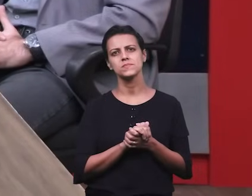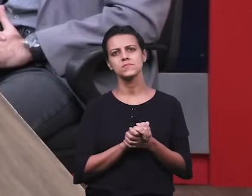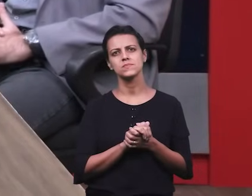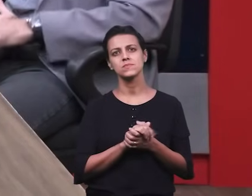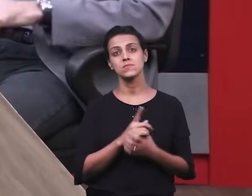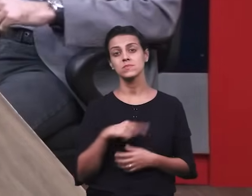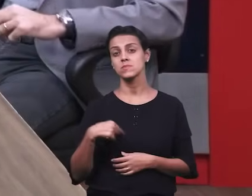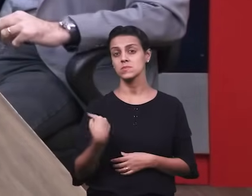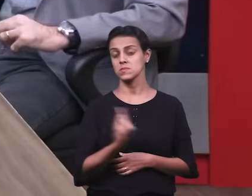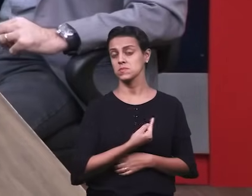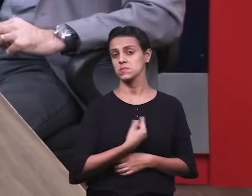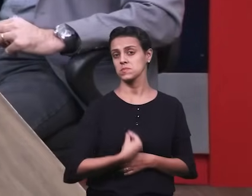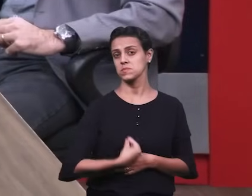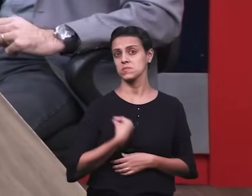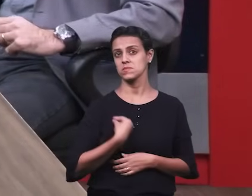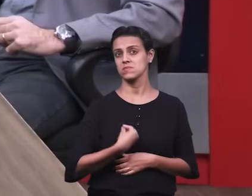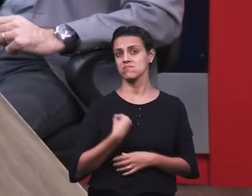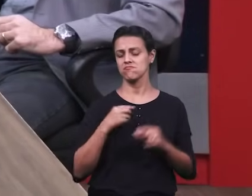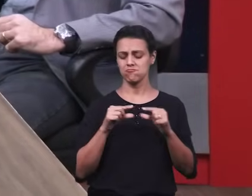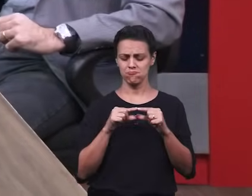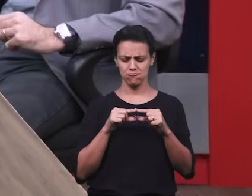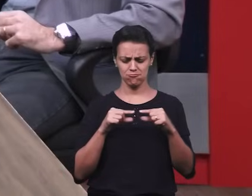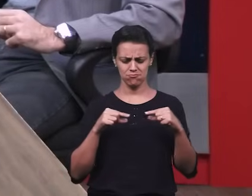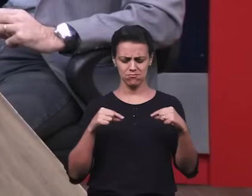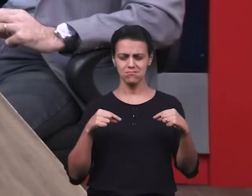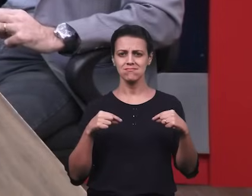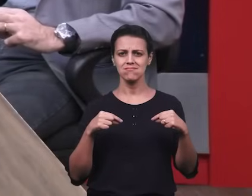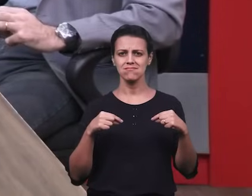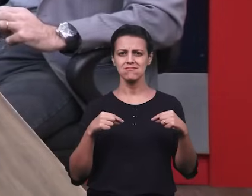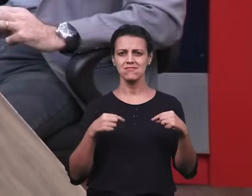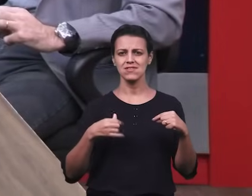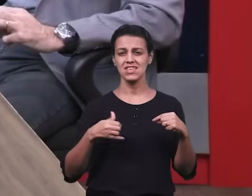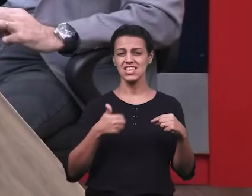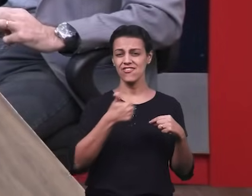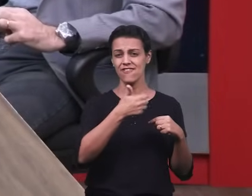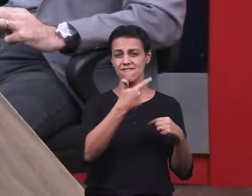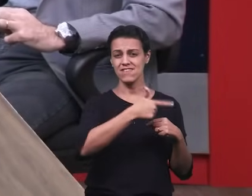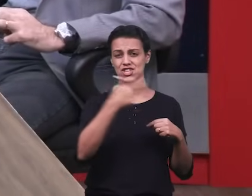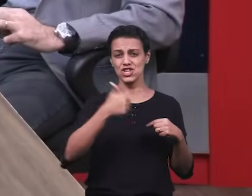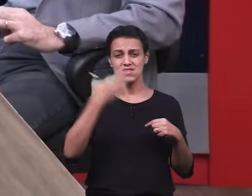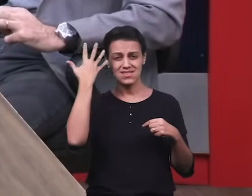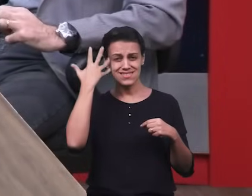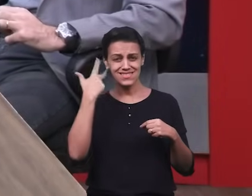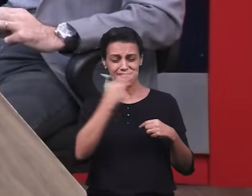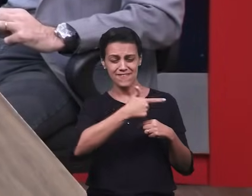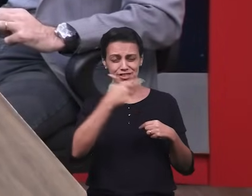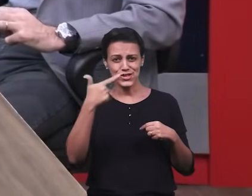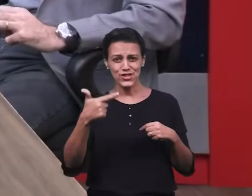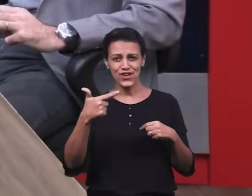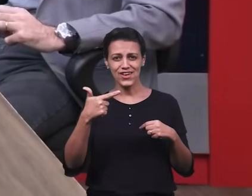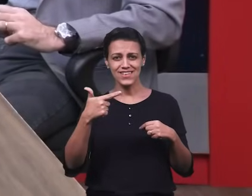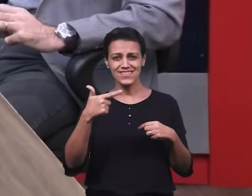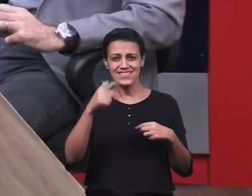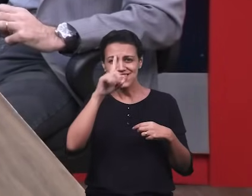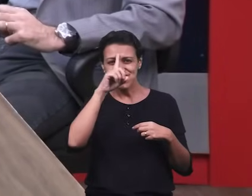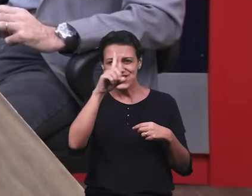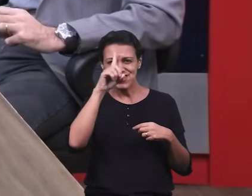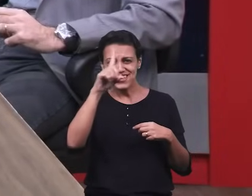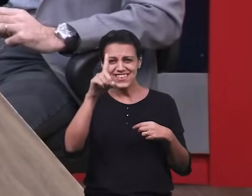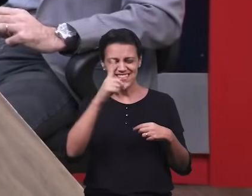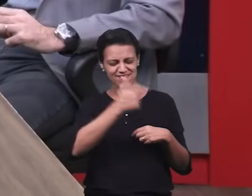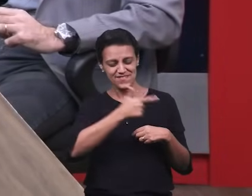todos nós passamos por essa fase. Um embrião de 22 dias, em que o